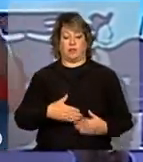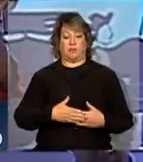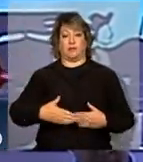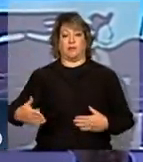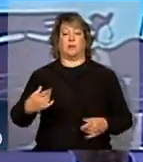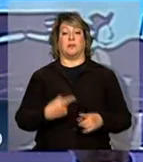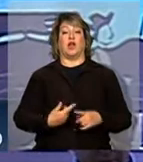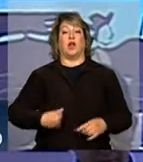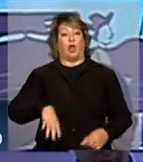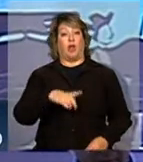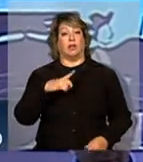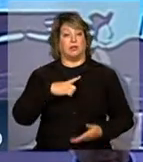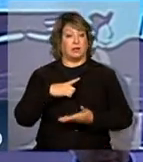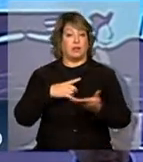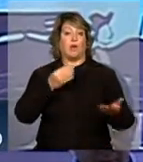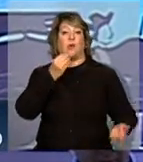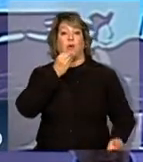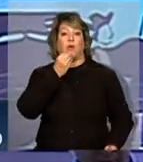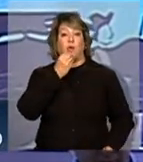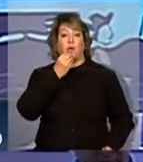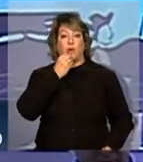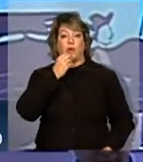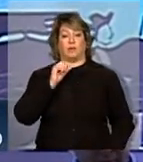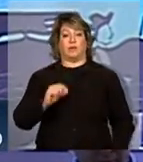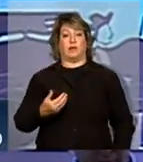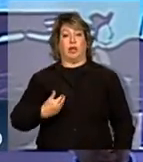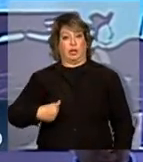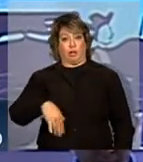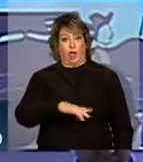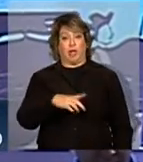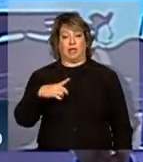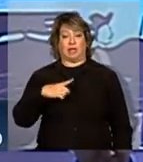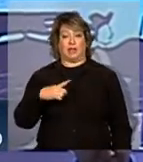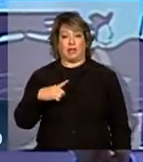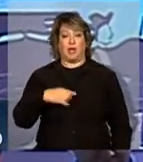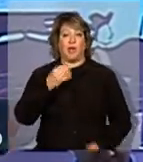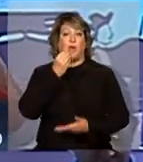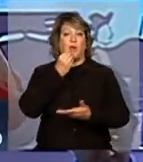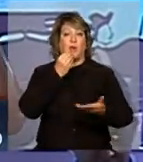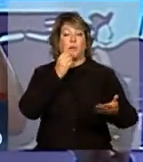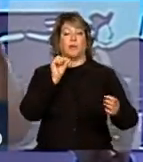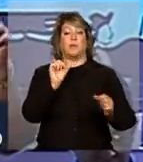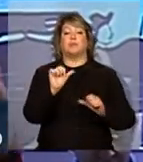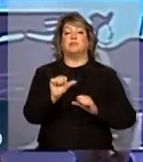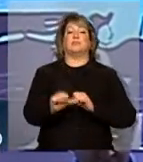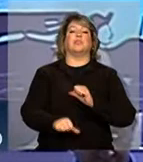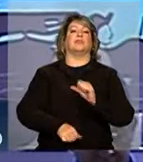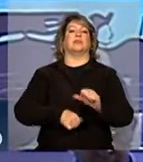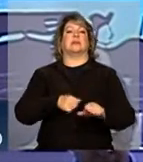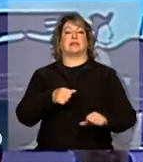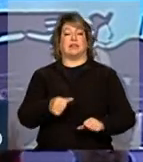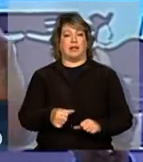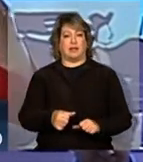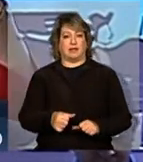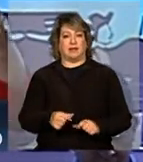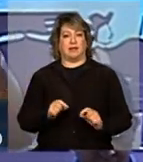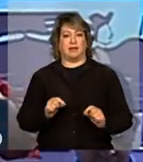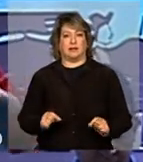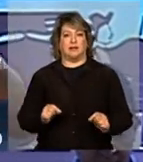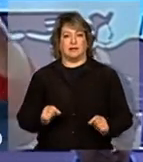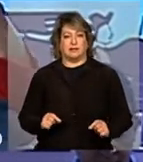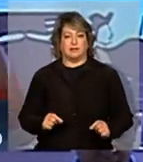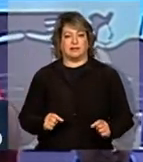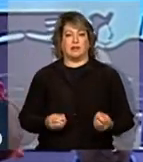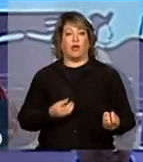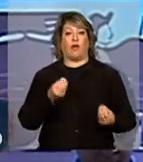nós temos uma oportunidade. Nós temos uma oportunidade de transformar de